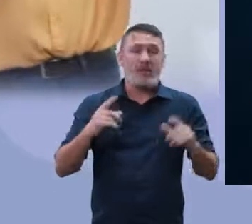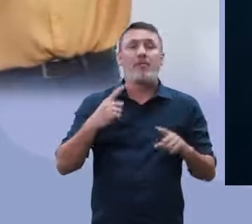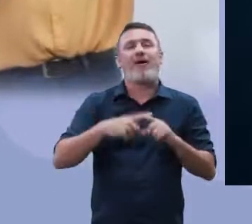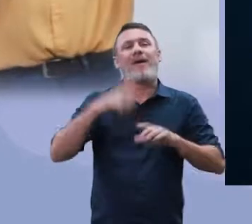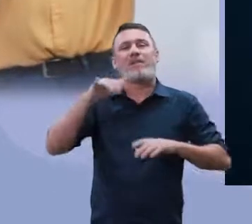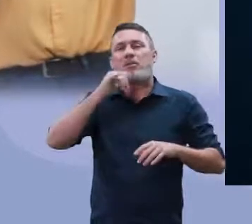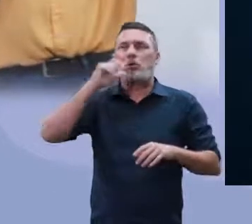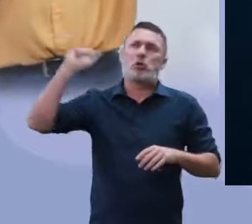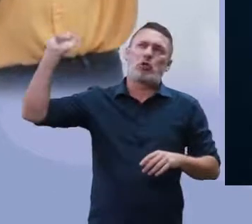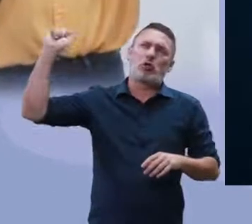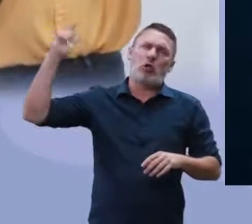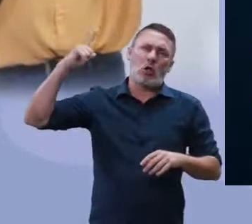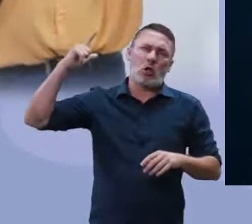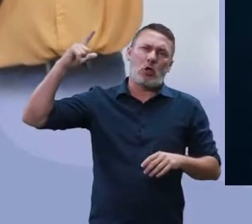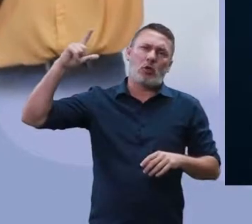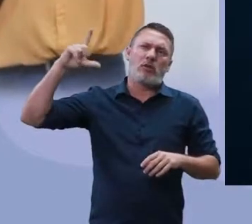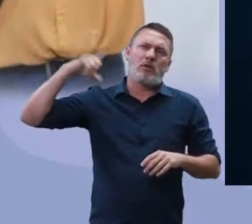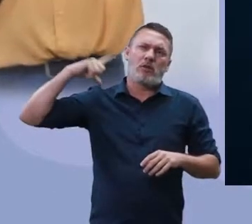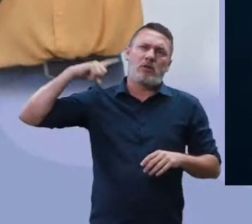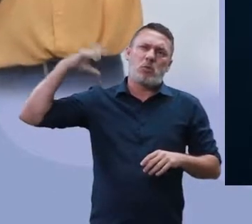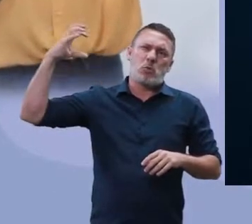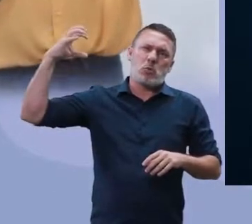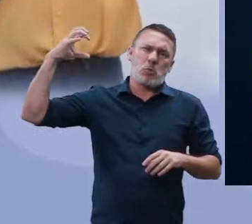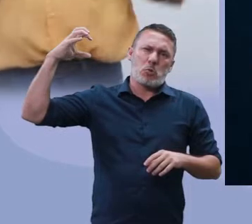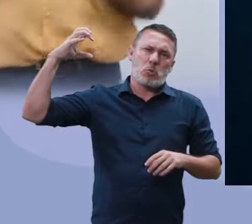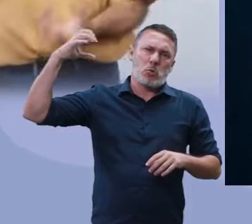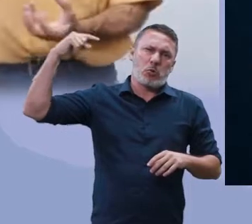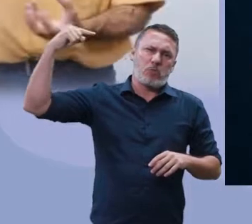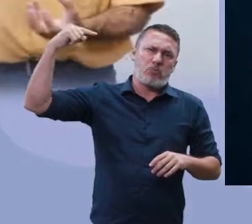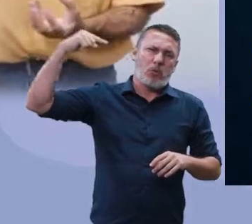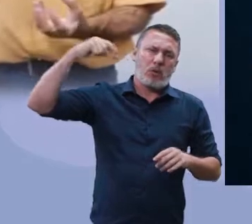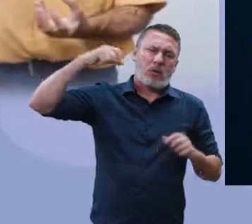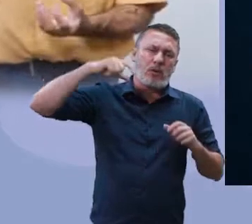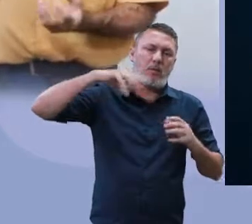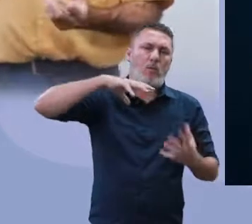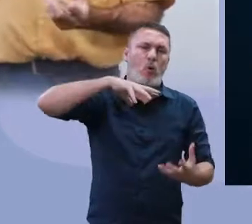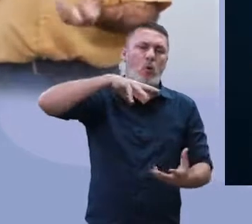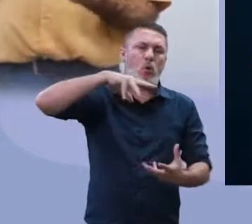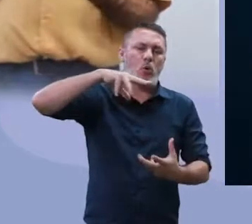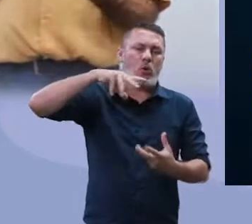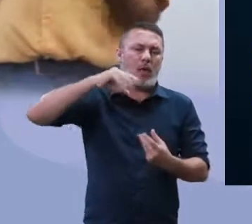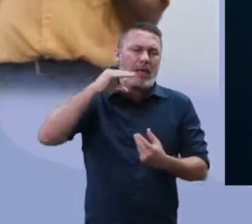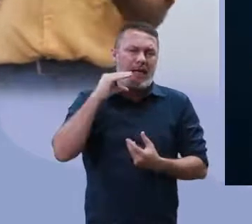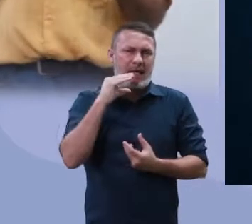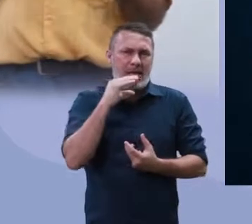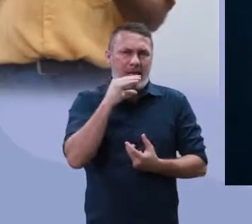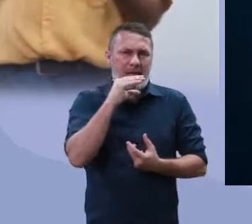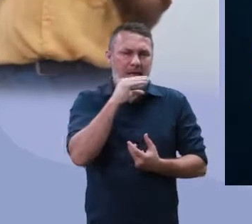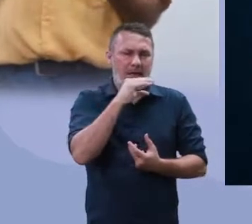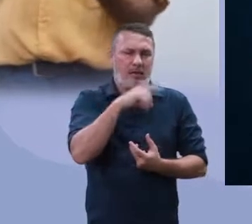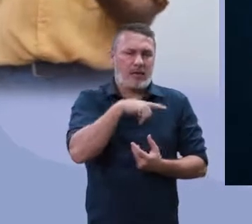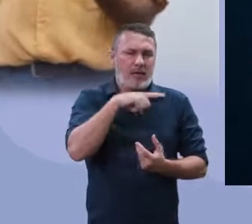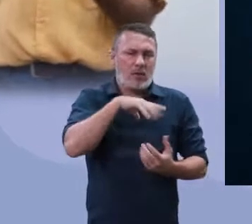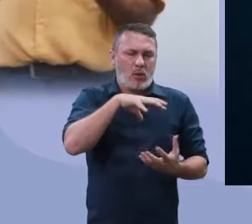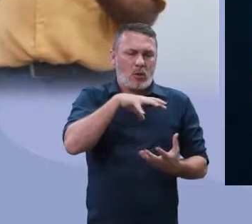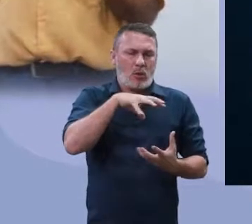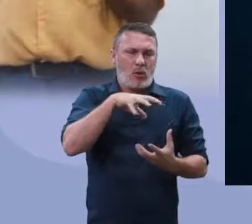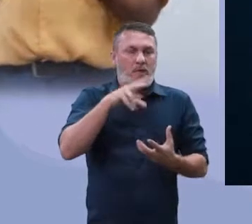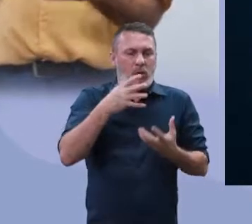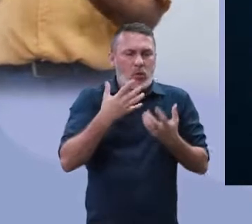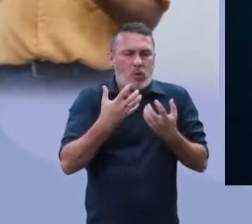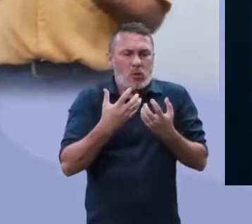entra através da nossa atmosfera, aquece a Terra e a Terra, ao perder